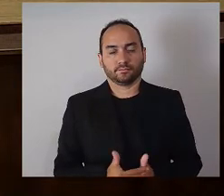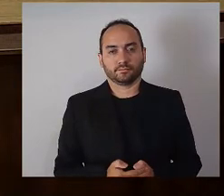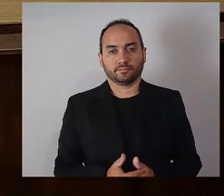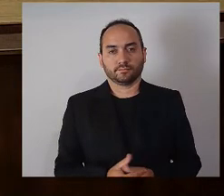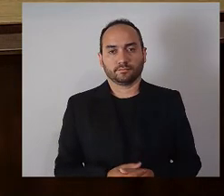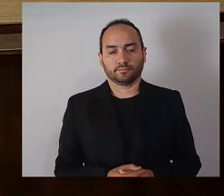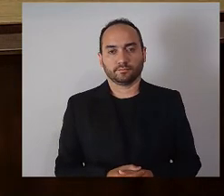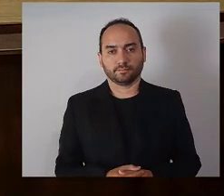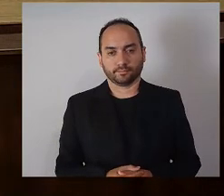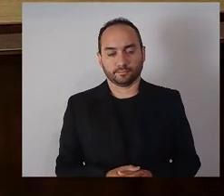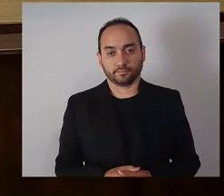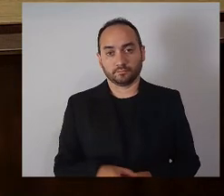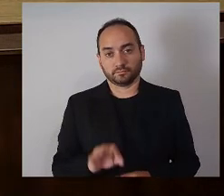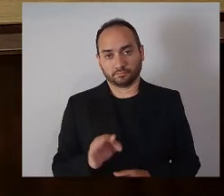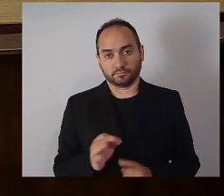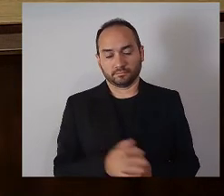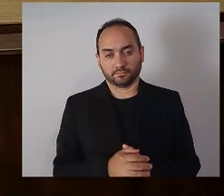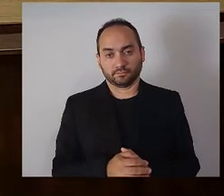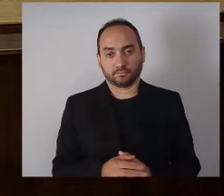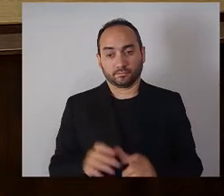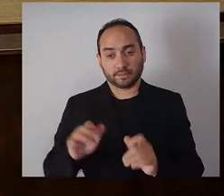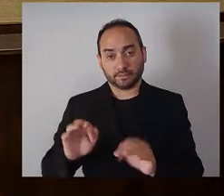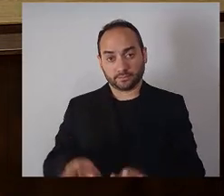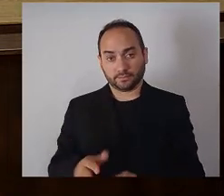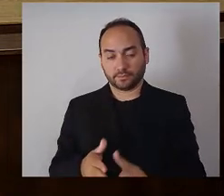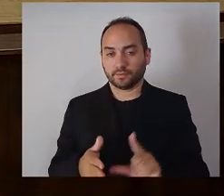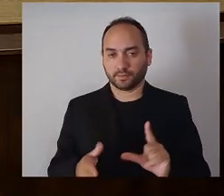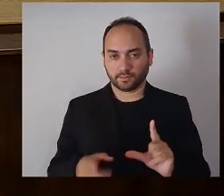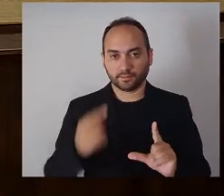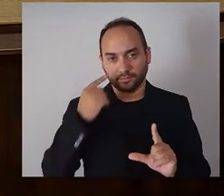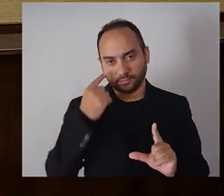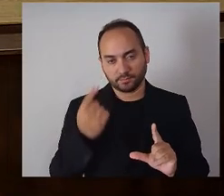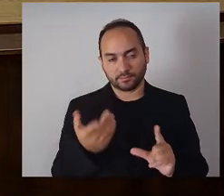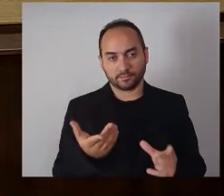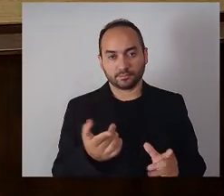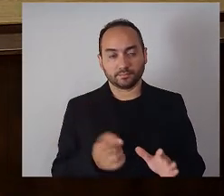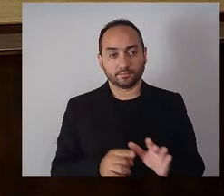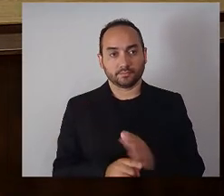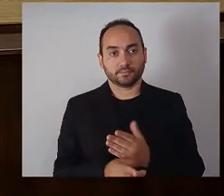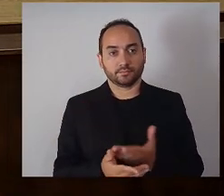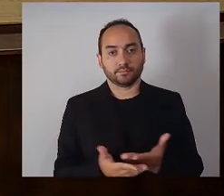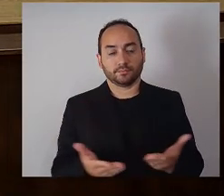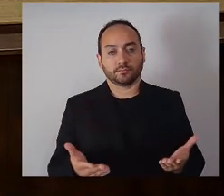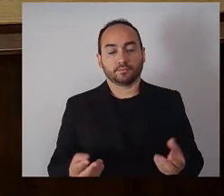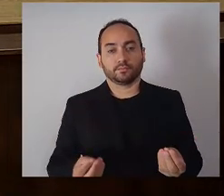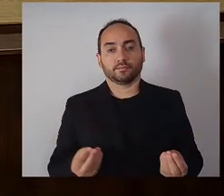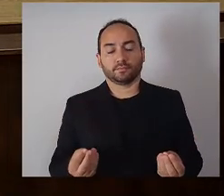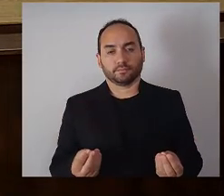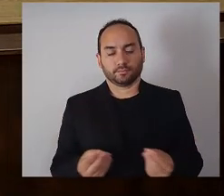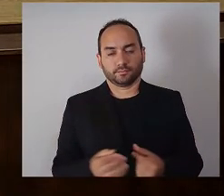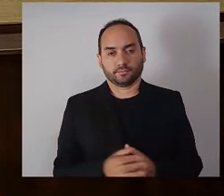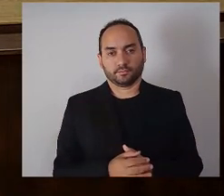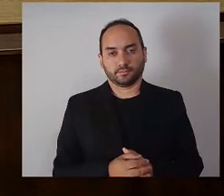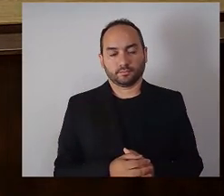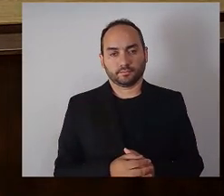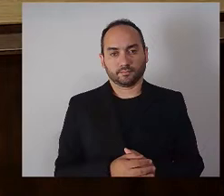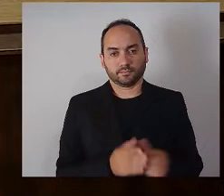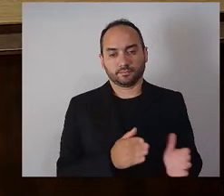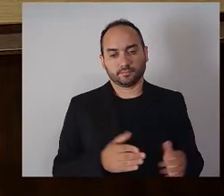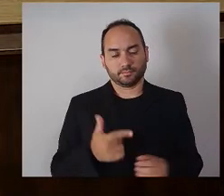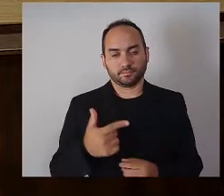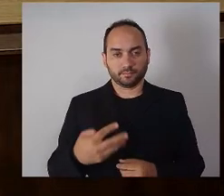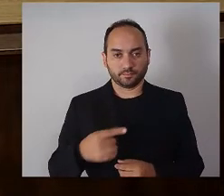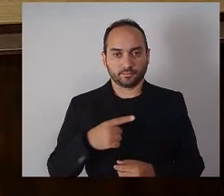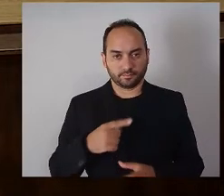Ok. Então, antes do encerramento da nossa sessão, né, a sessão ordinária de número